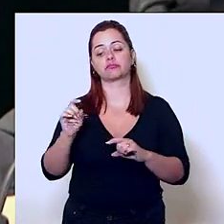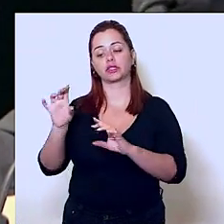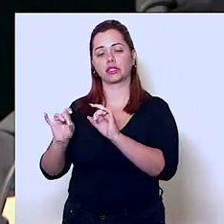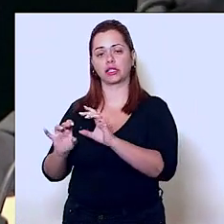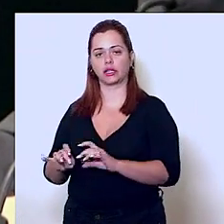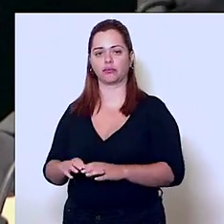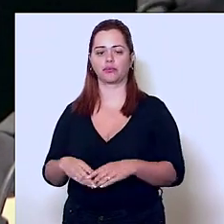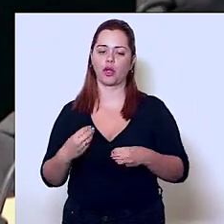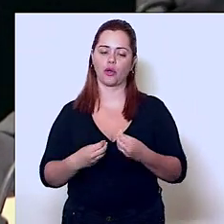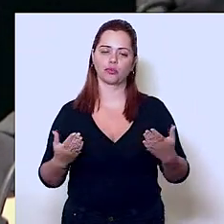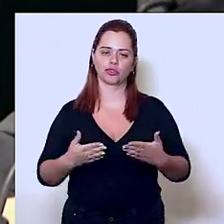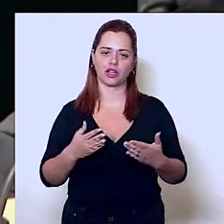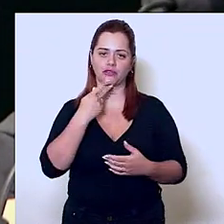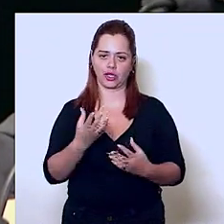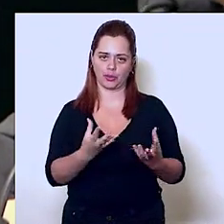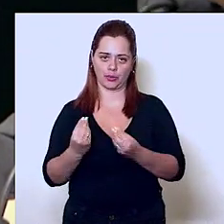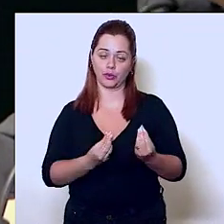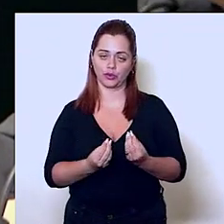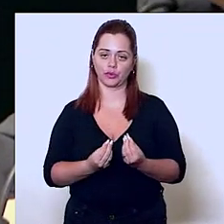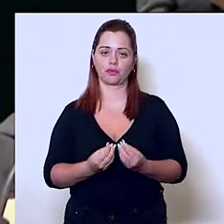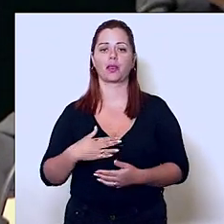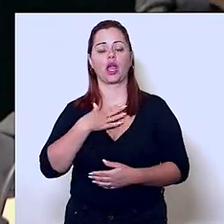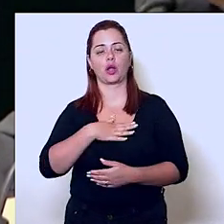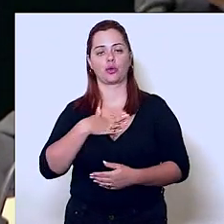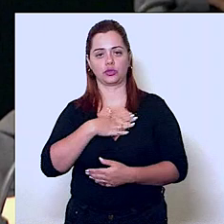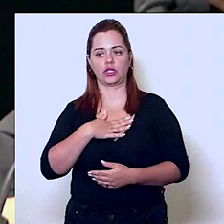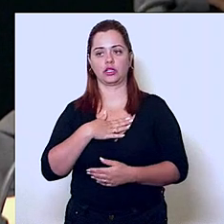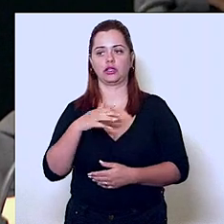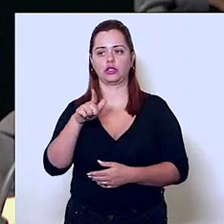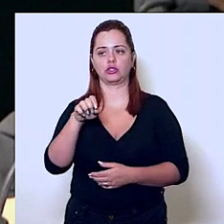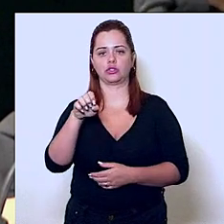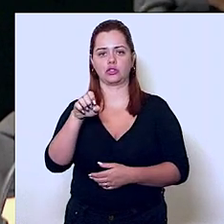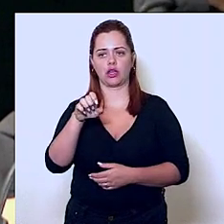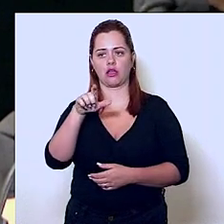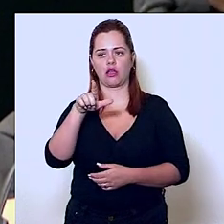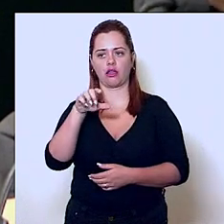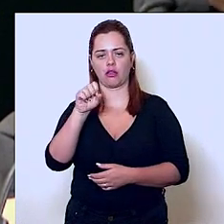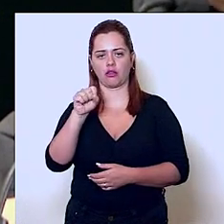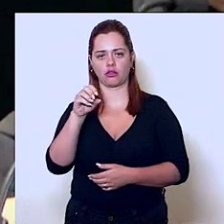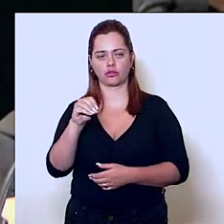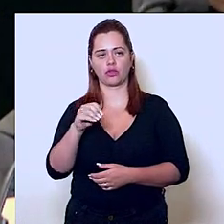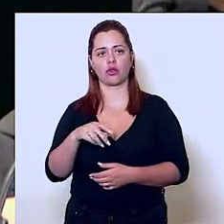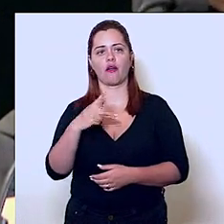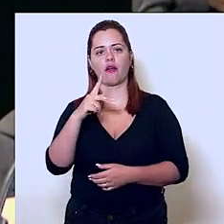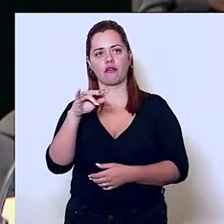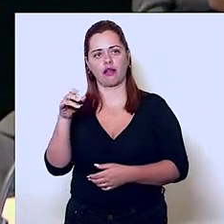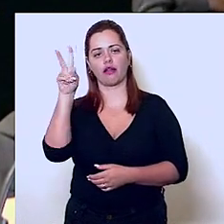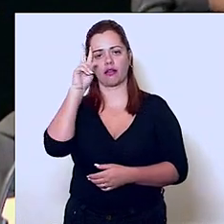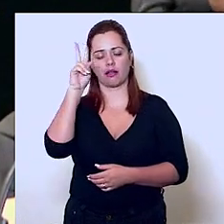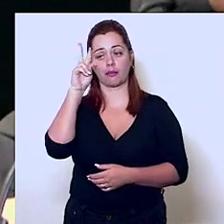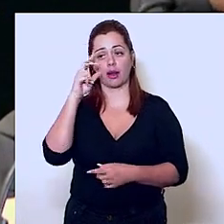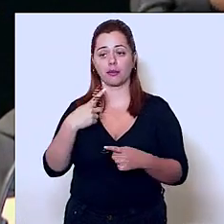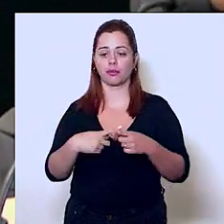queria ver se Gelson, que vai se lembrar, porque você ajudou a redigir o discurso do Paulo Tarso como secretário-geral a tomar